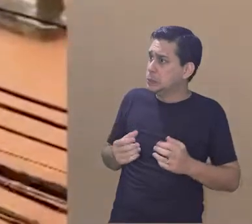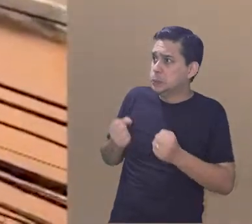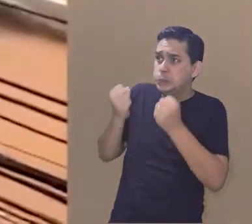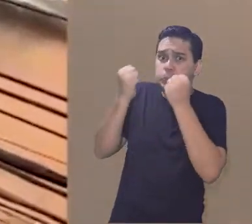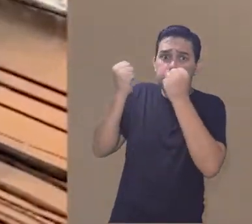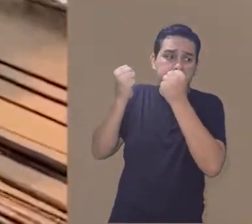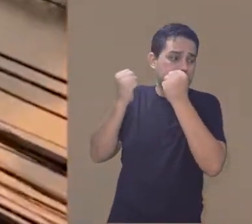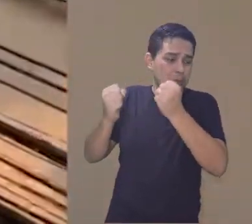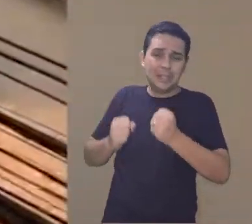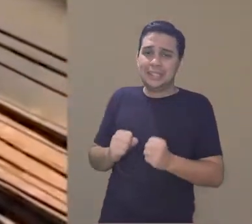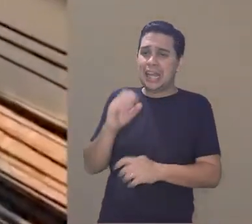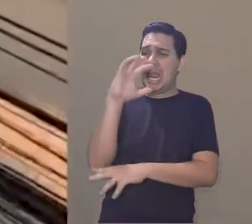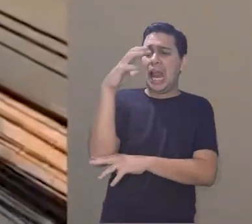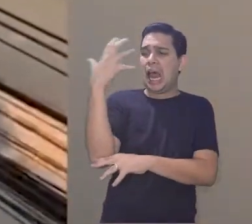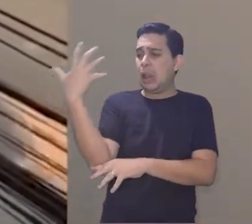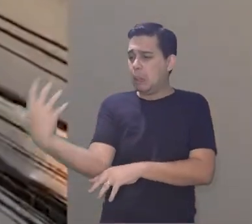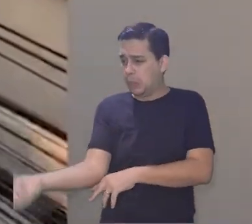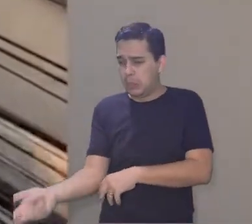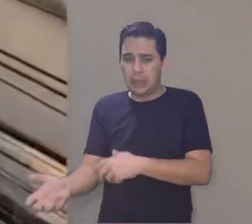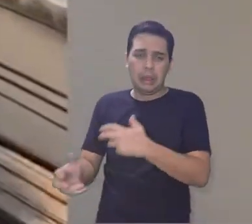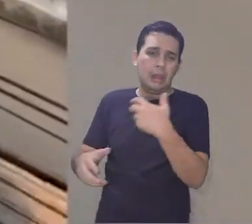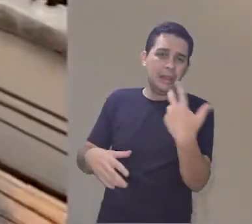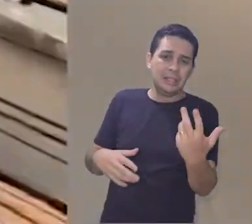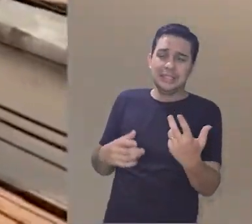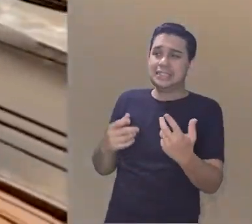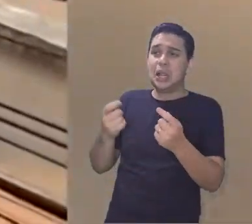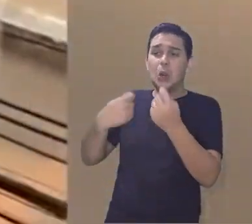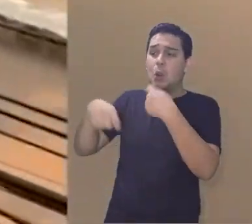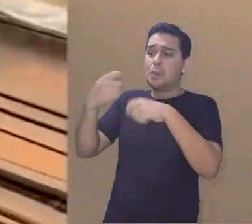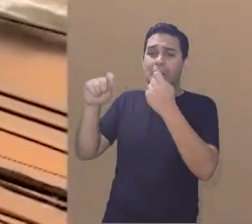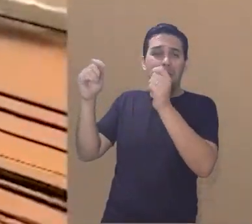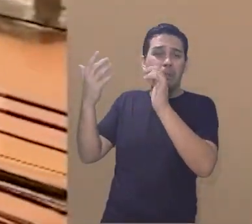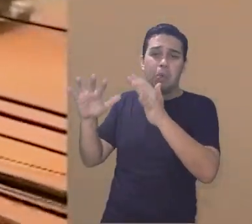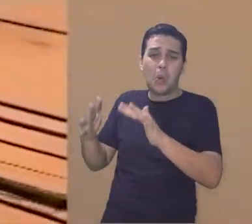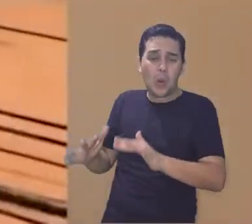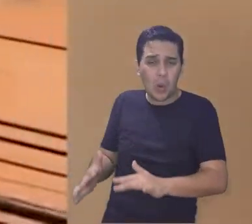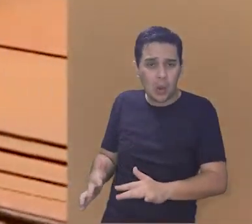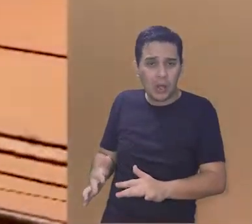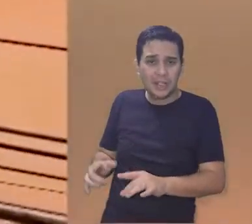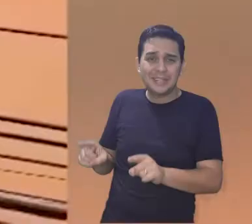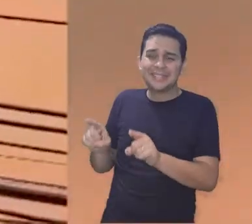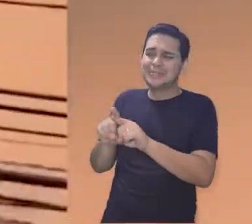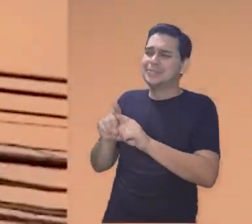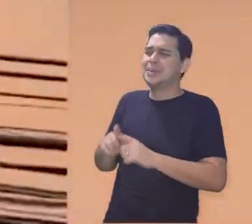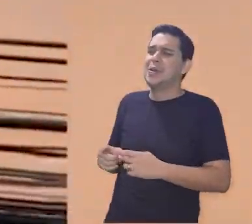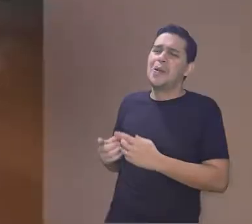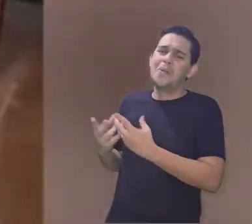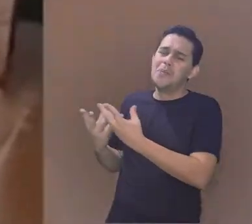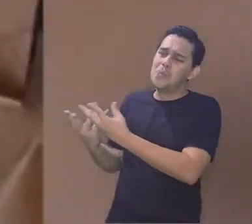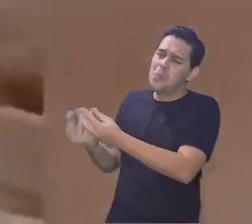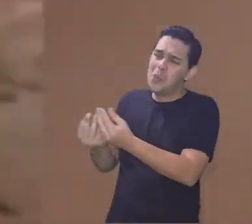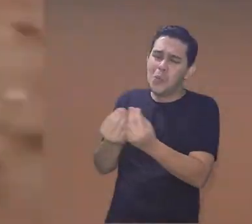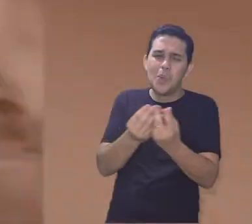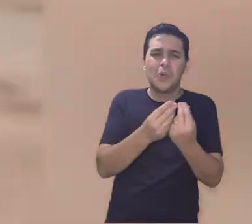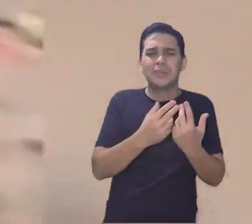prejuízos ambientais, com prejuízos econômicos e, sobretudo, com inúmeros